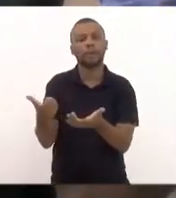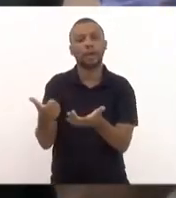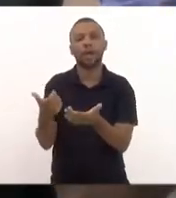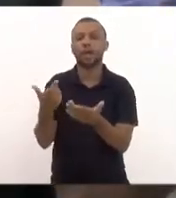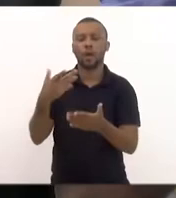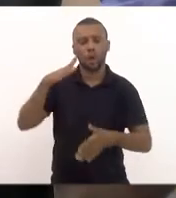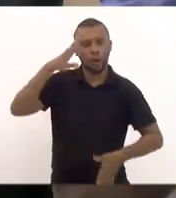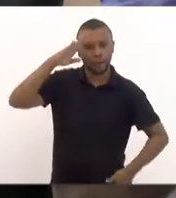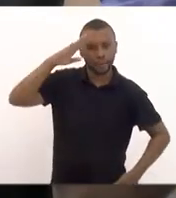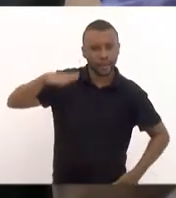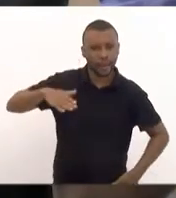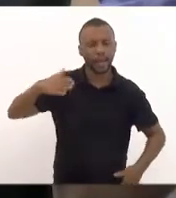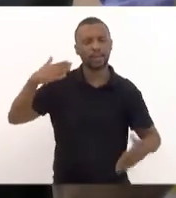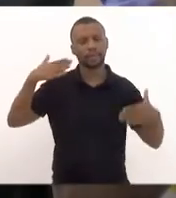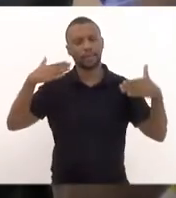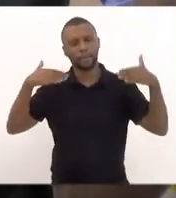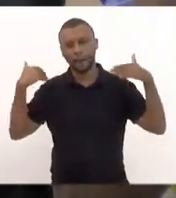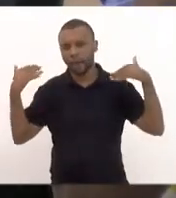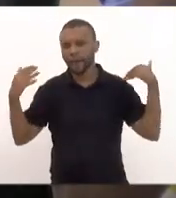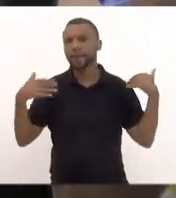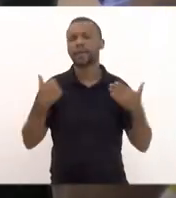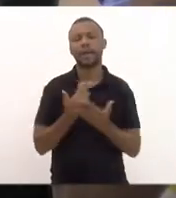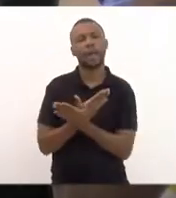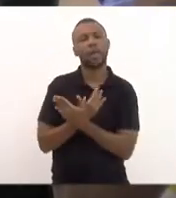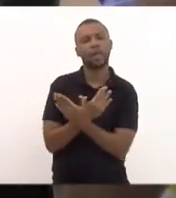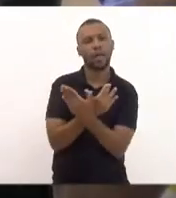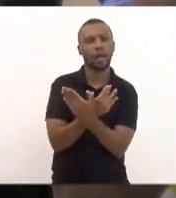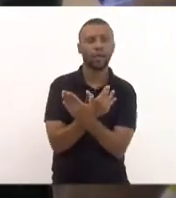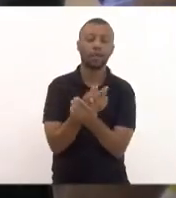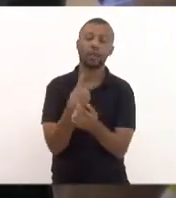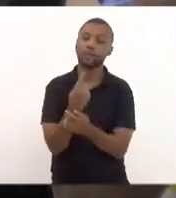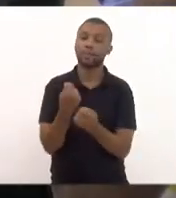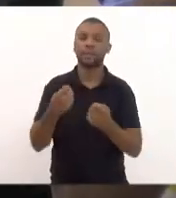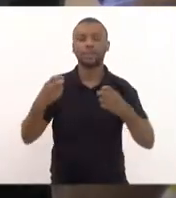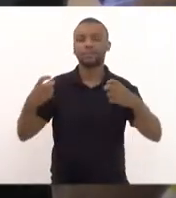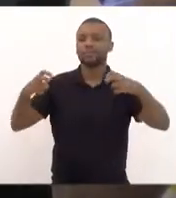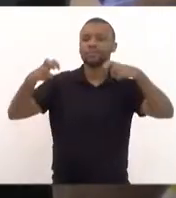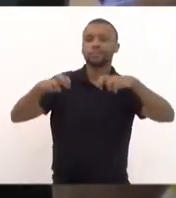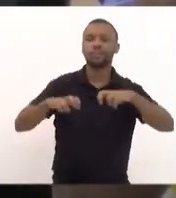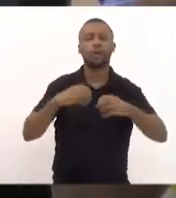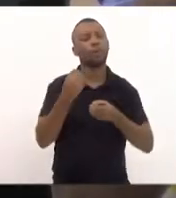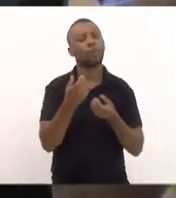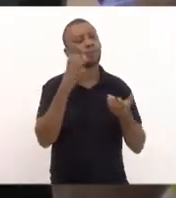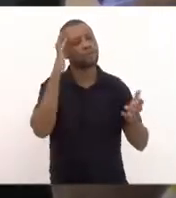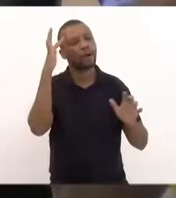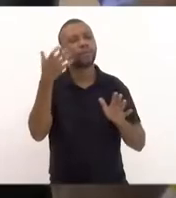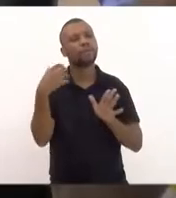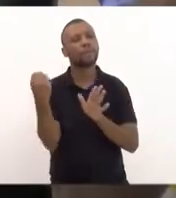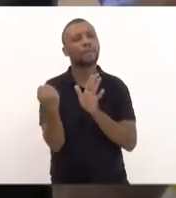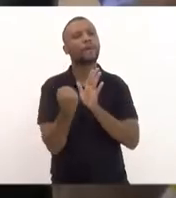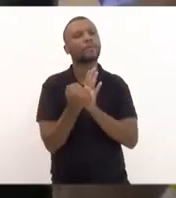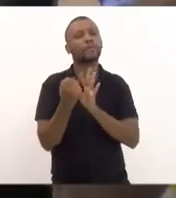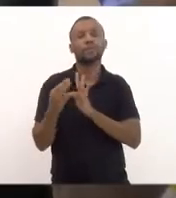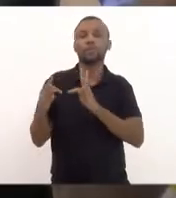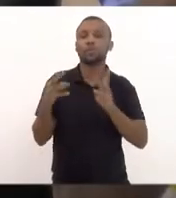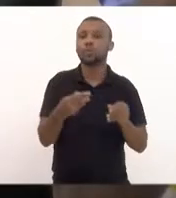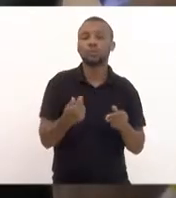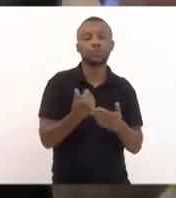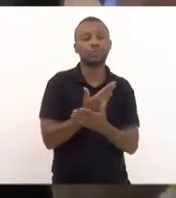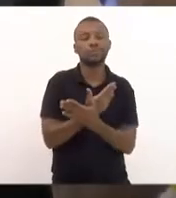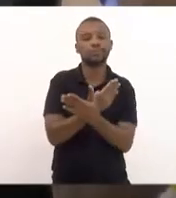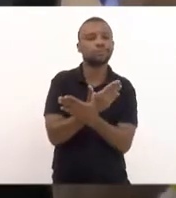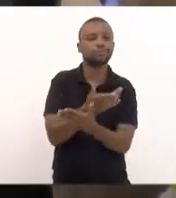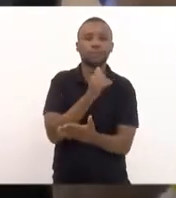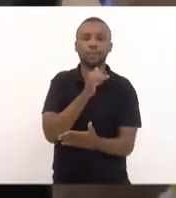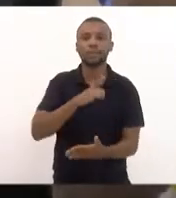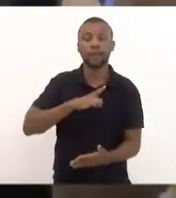Estado tem que sentar e discutir com o Ministro da Defesa, quer dizer, como é que a gente faz com esse patrimônio todo que as Forças Armadas têm aqui. Por exemplo, tem uma